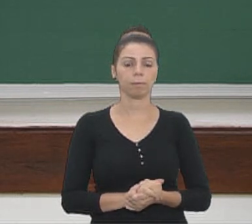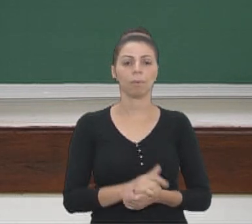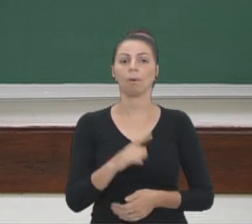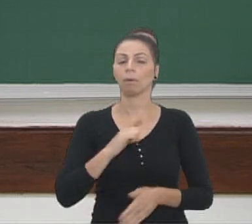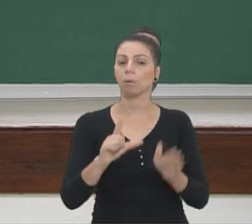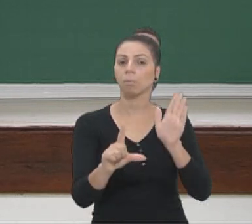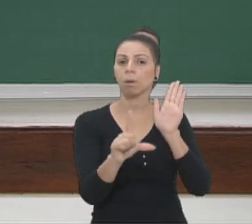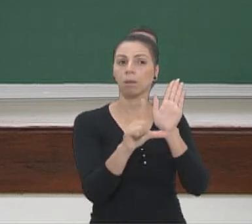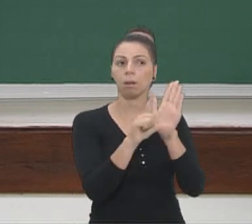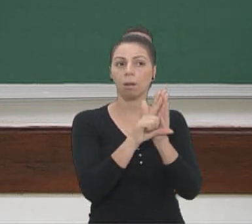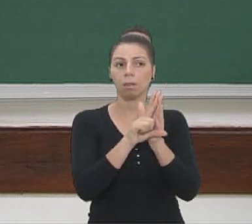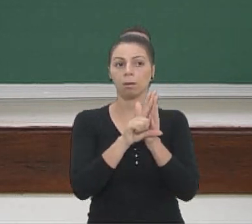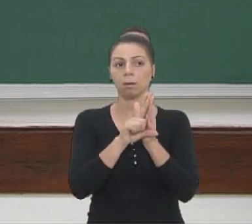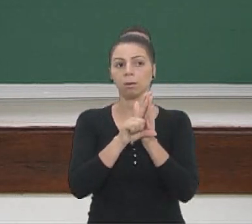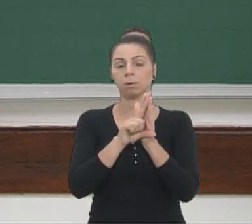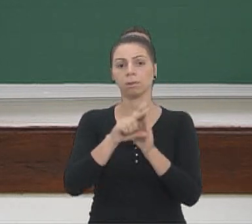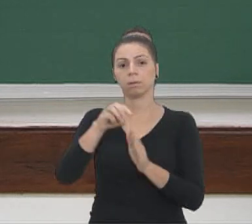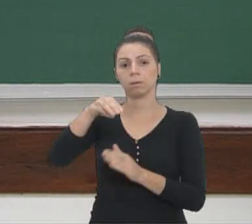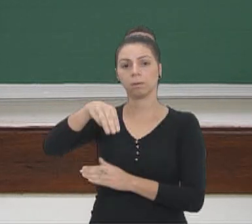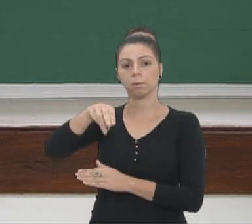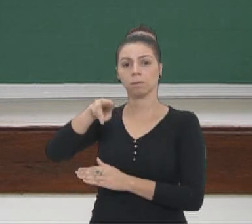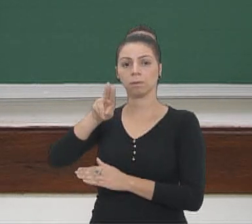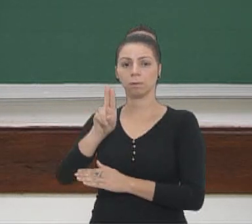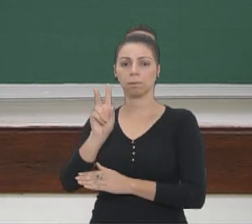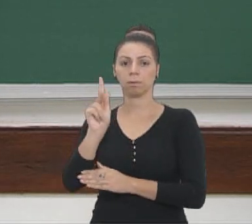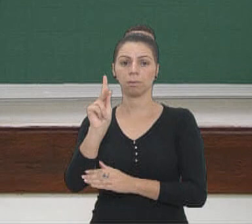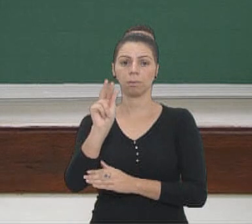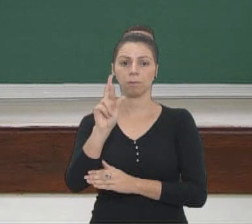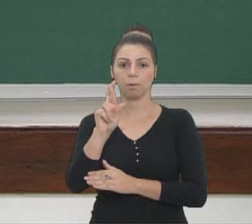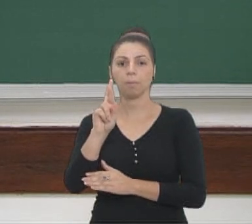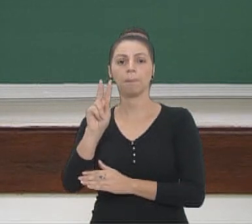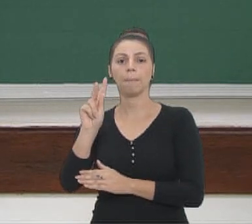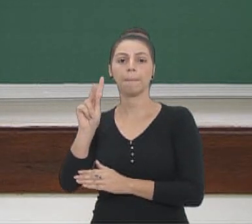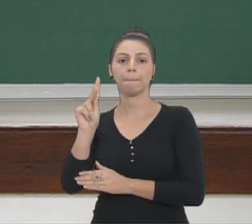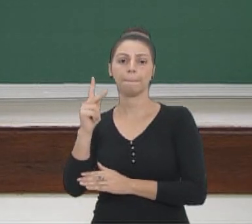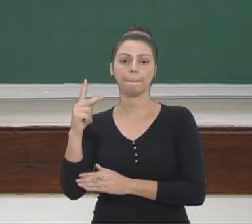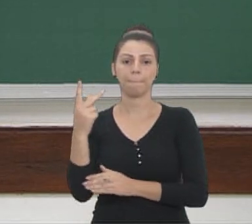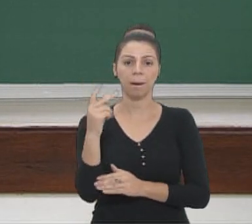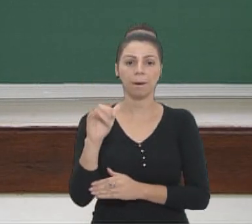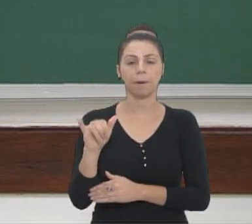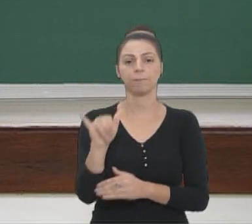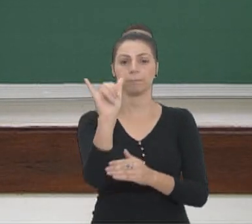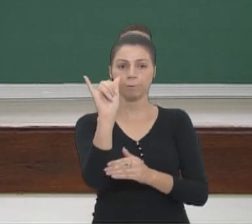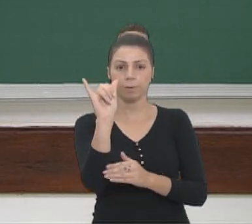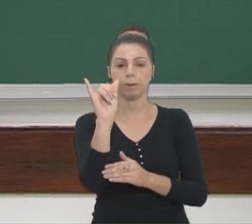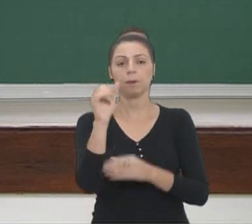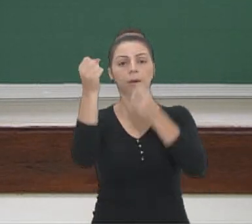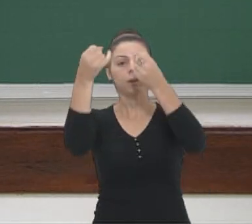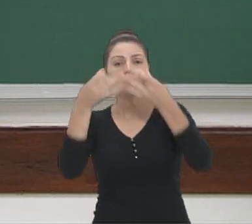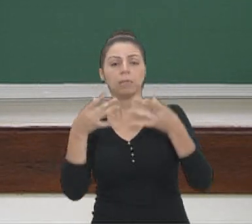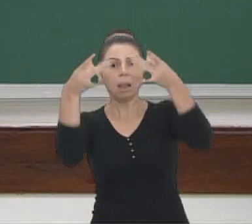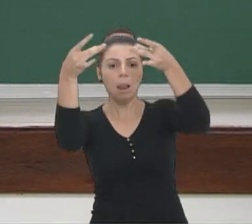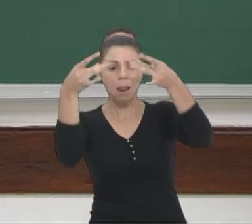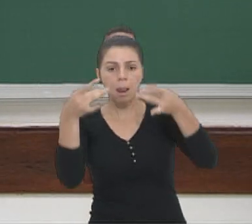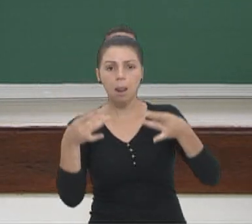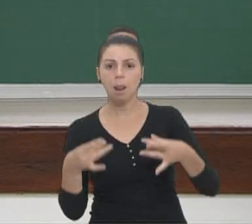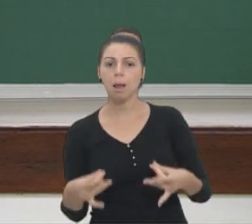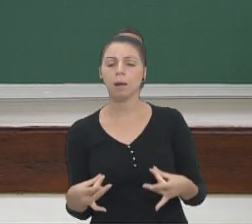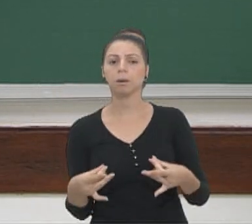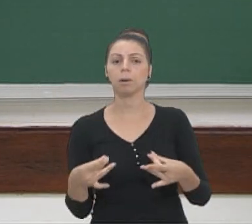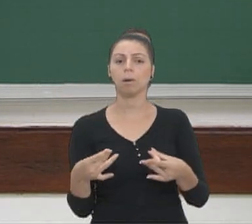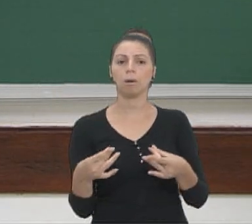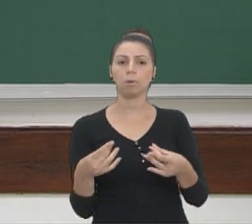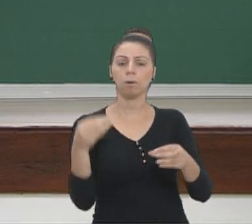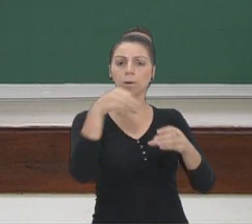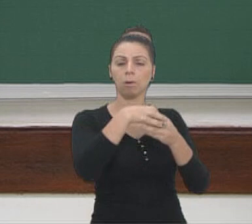lei de Murphy explicada cientificamente. Certo? Vamos pensar um pouquinho sobre esse texto aí. Vamos lá, coloque aí no seu